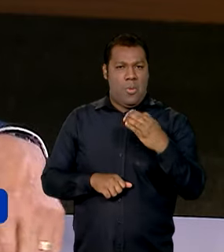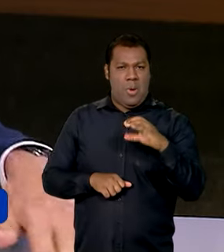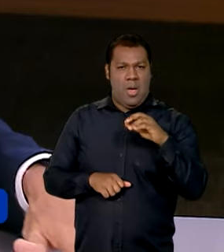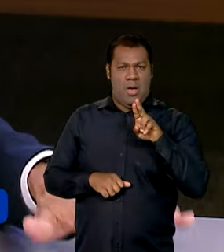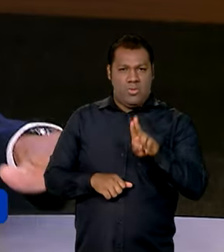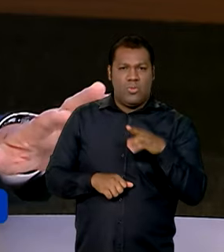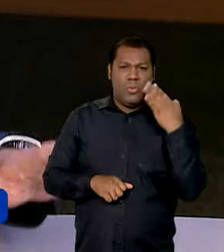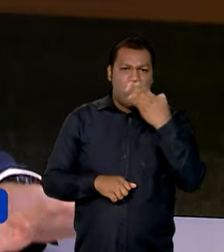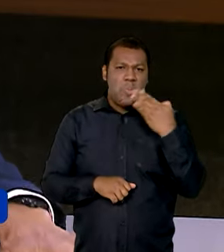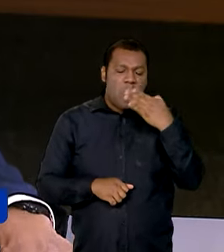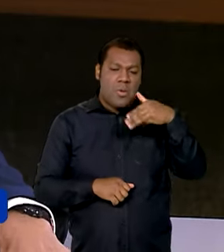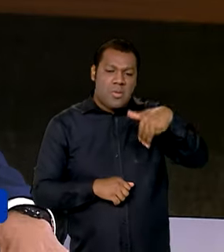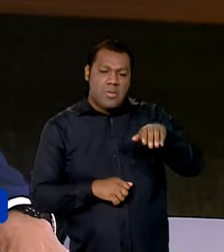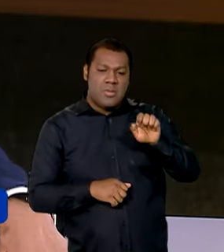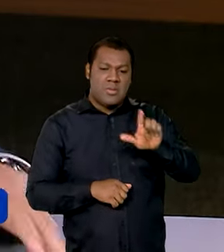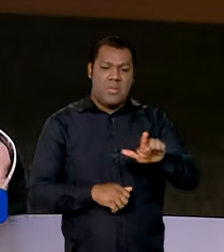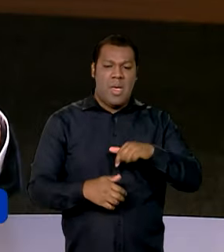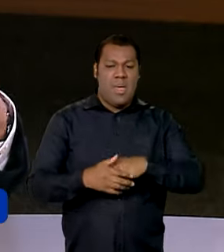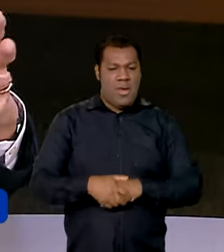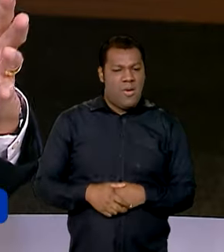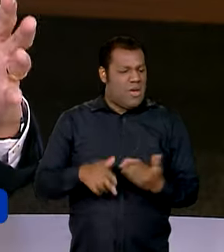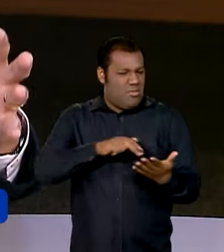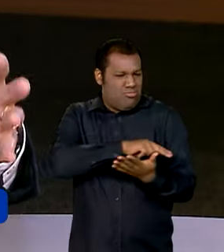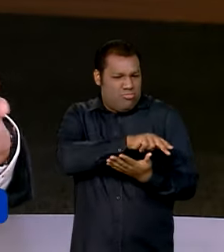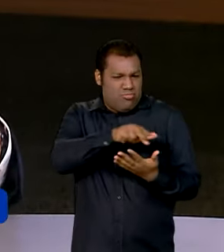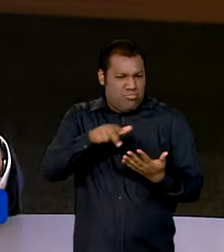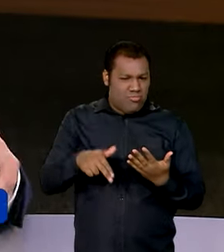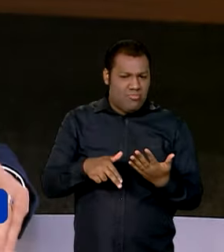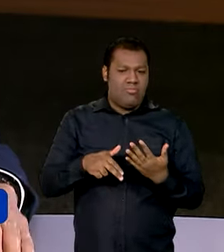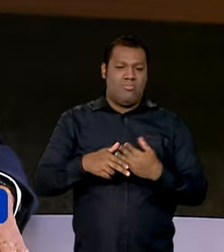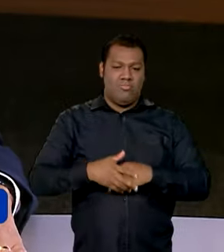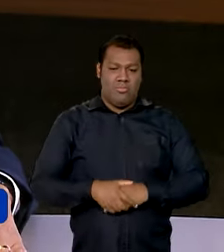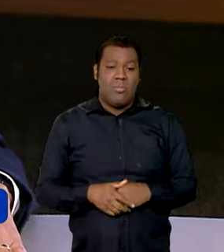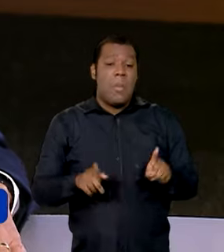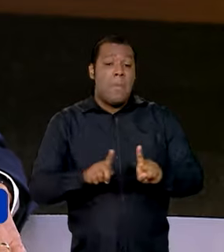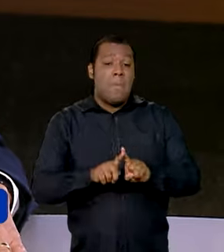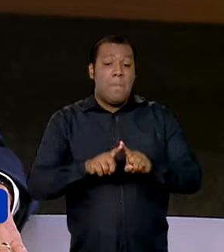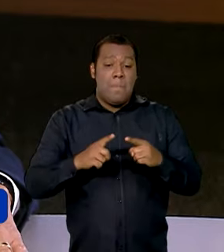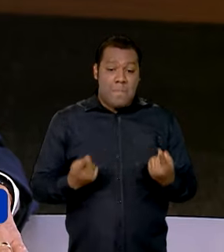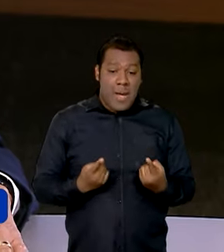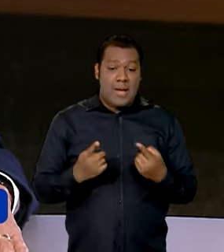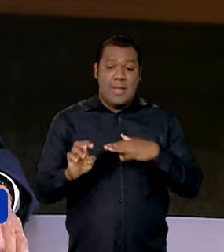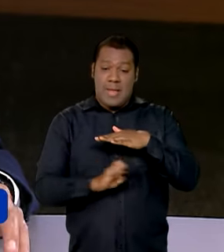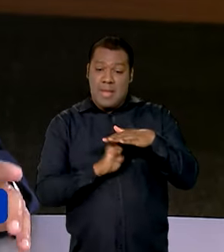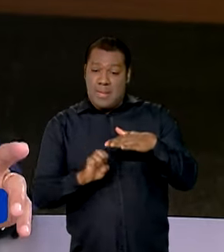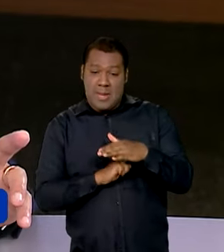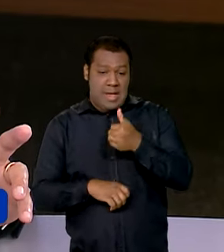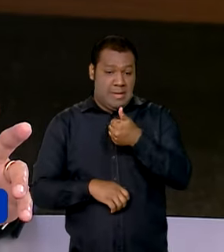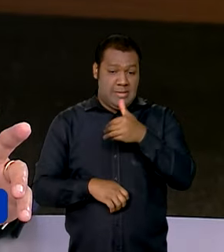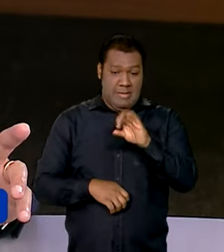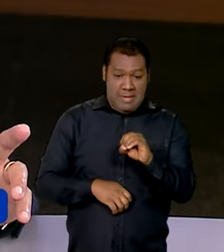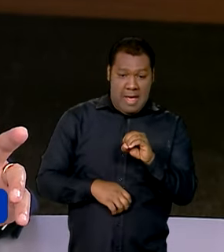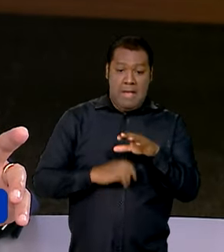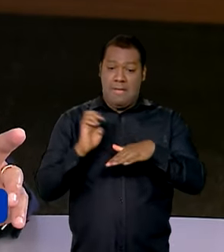poderia dar aqui dezenas de exempl mas não pode virar negócio de 10 empresas ou cinco empresas multinacionais